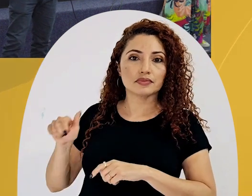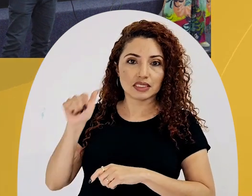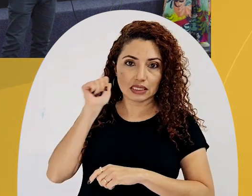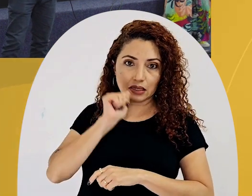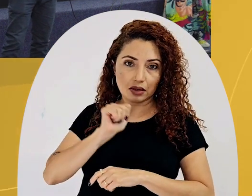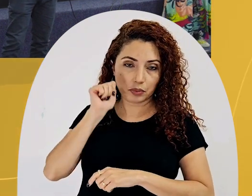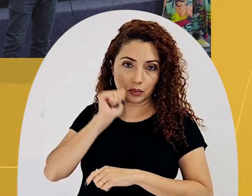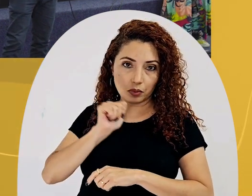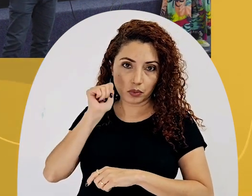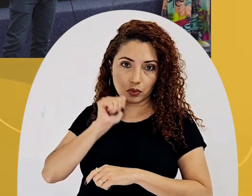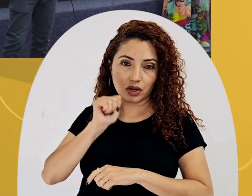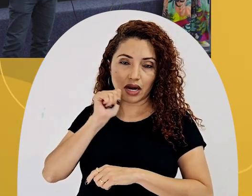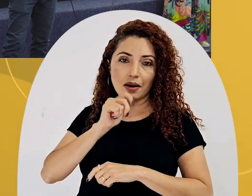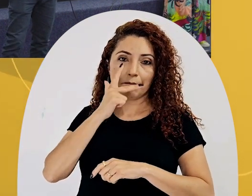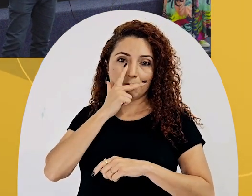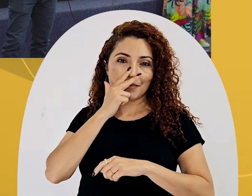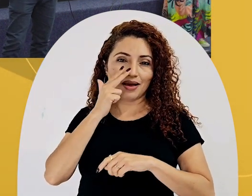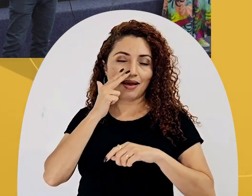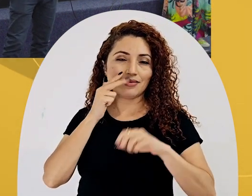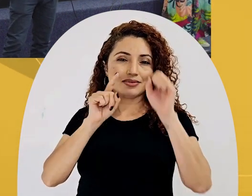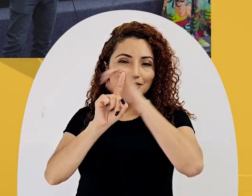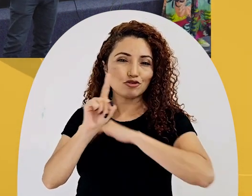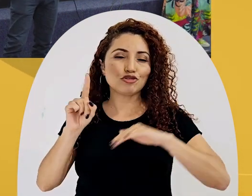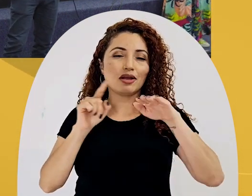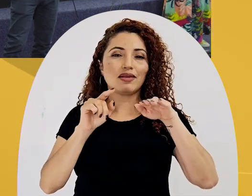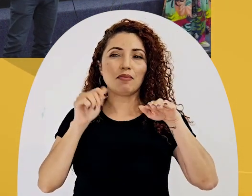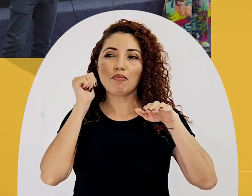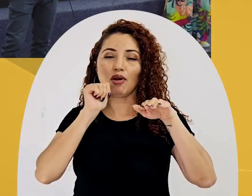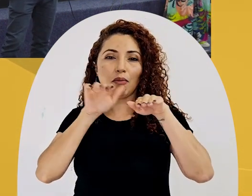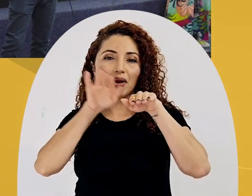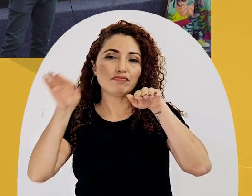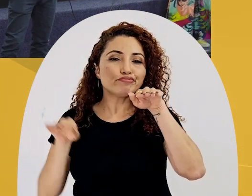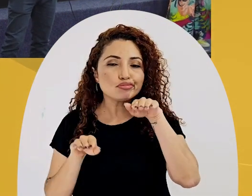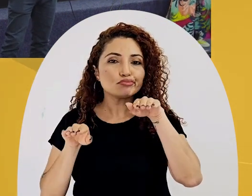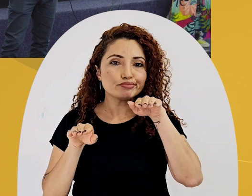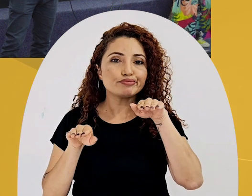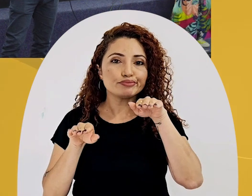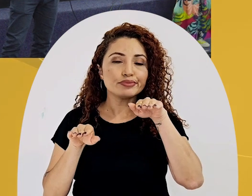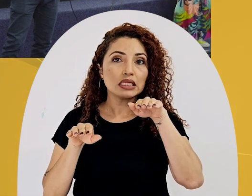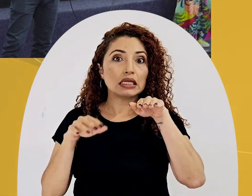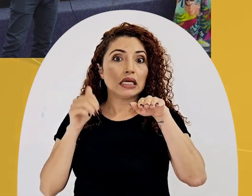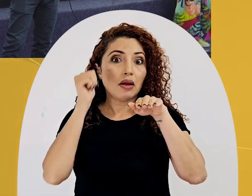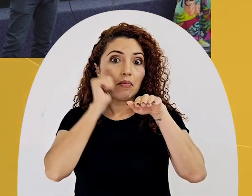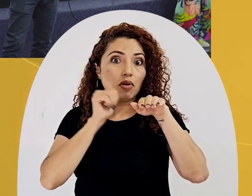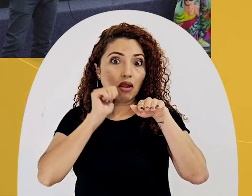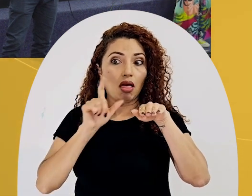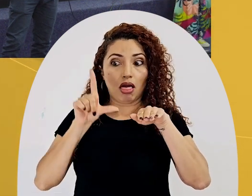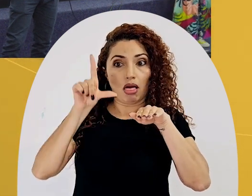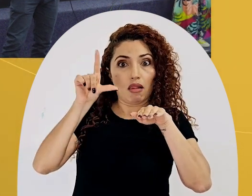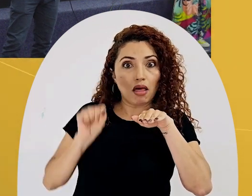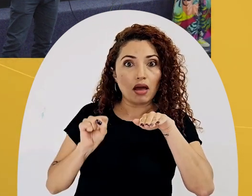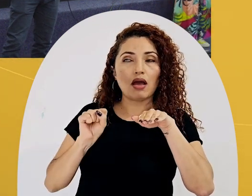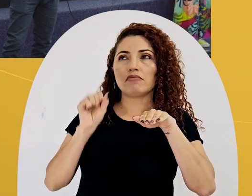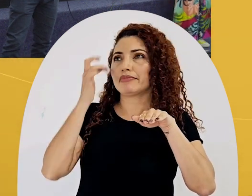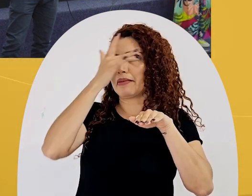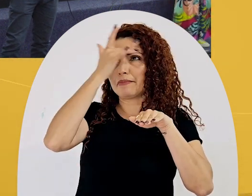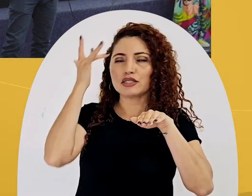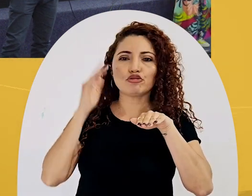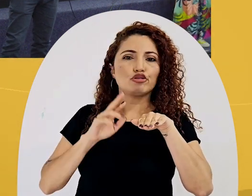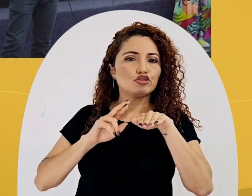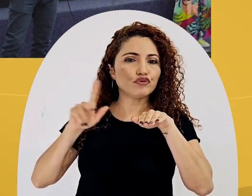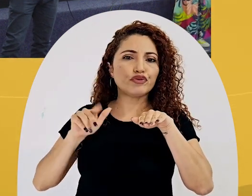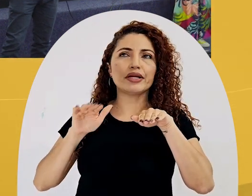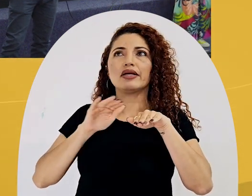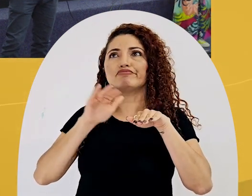são ocupam um sublugar na sociedade, e as mulheres lésbicas e as pessoas